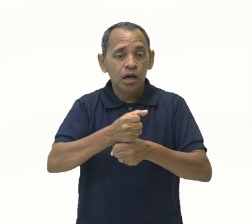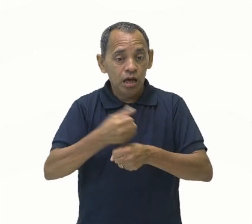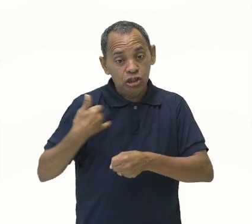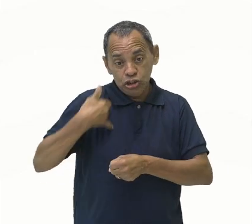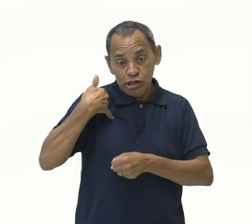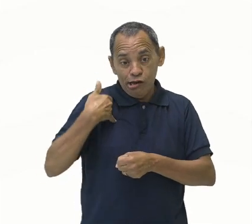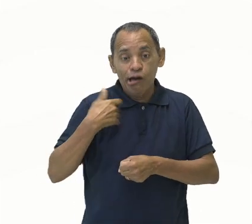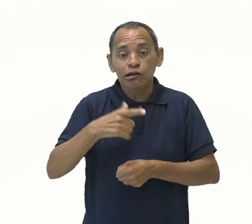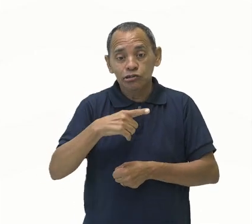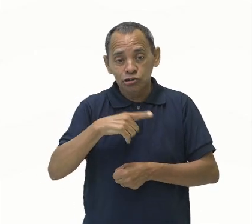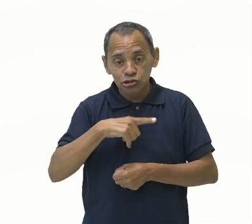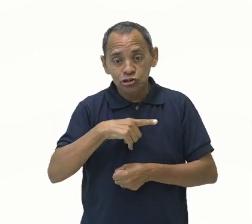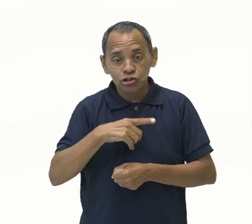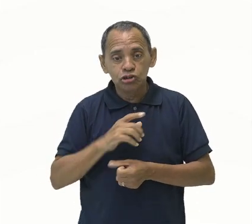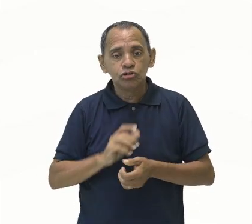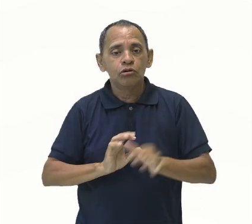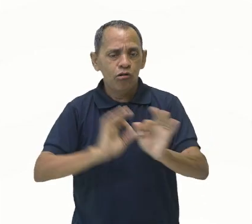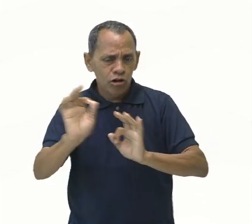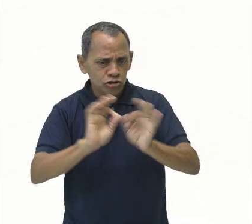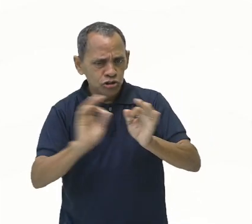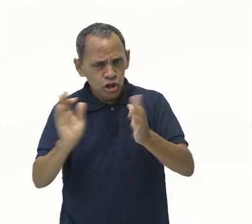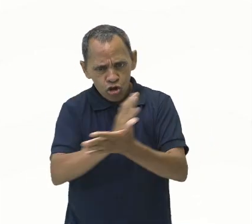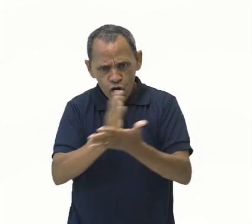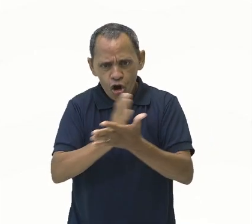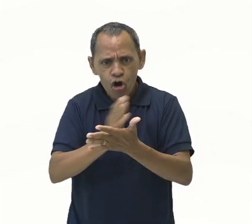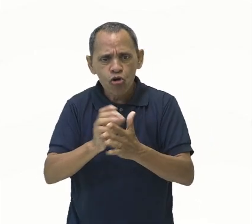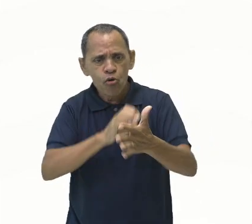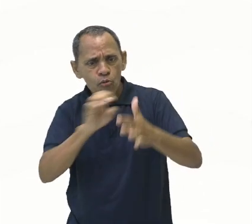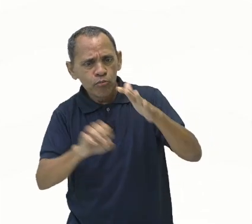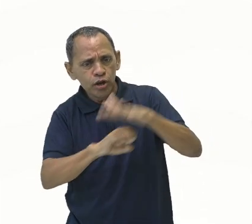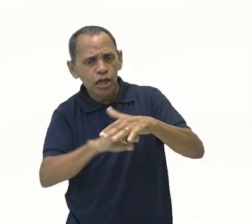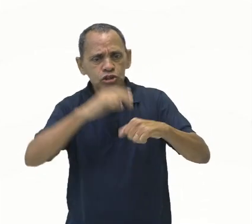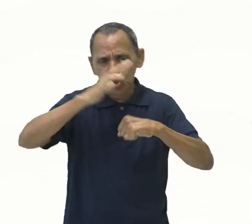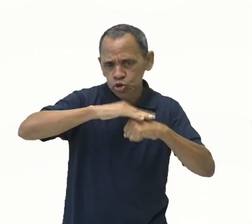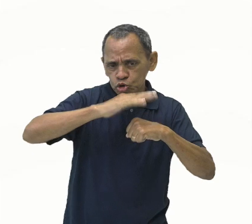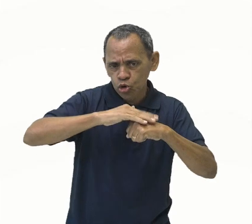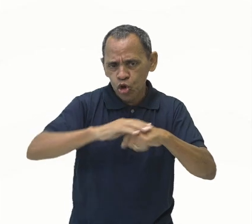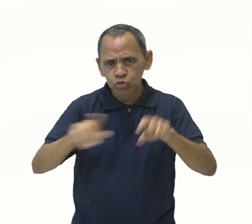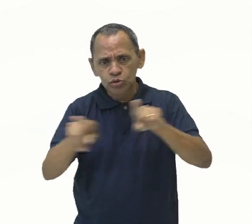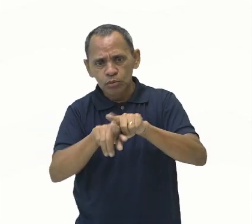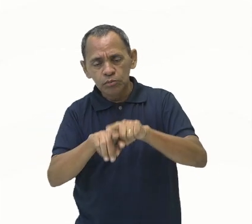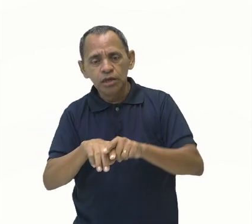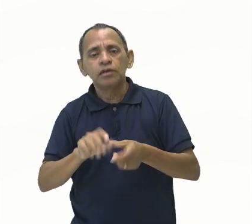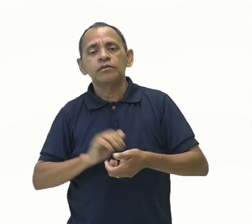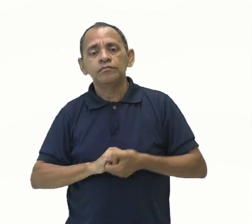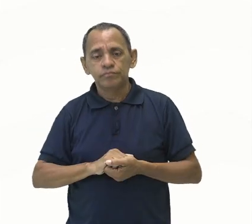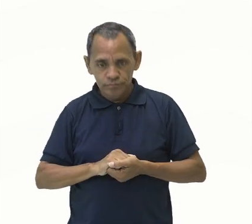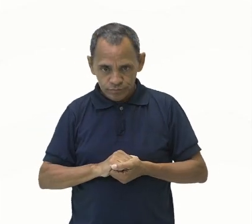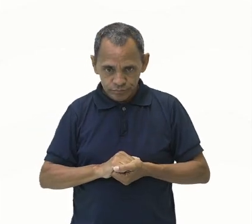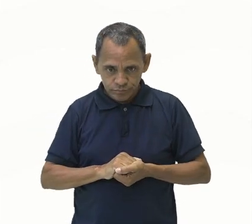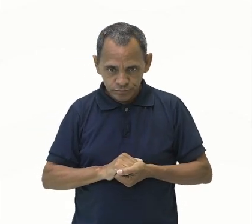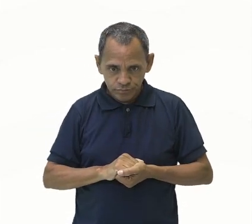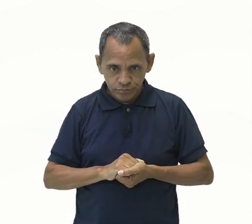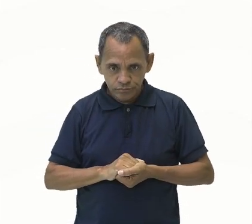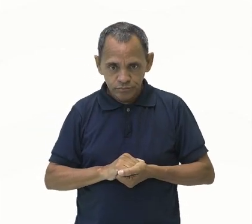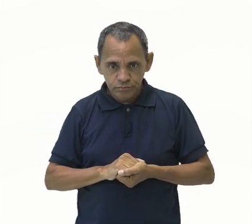dono de uma empresa ou ser autônomo, né? Microempreendedor individual, como também uma categoria nesse sentido. Então, a